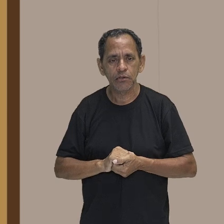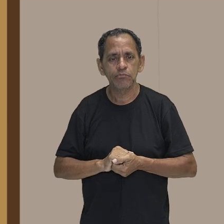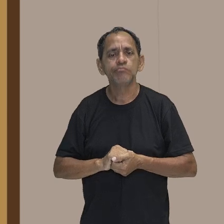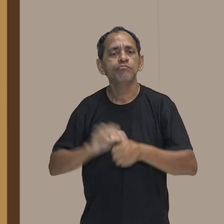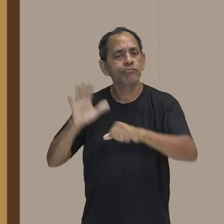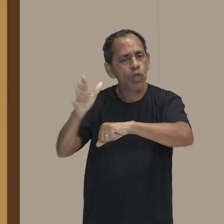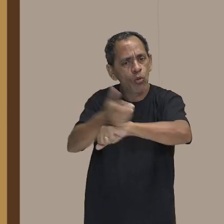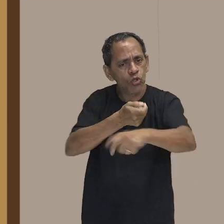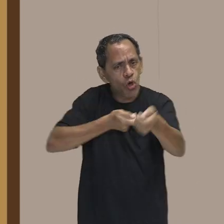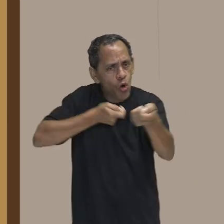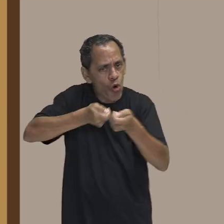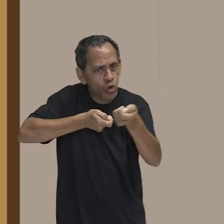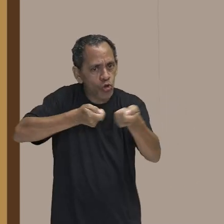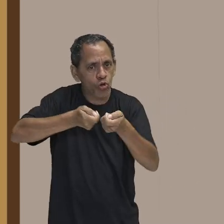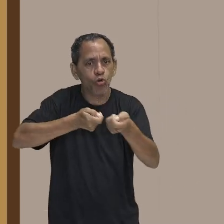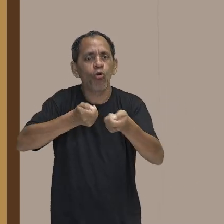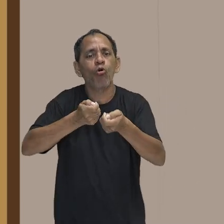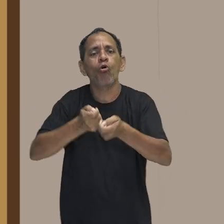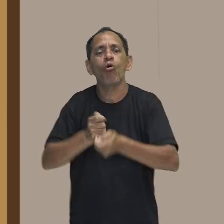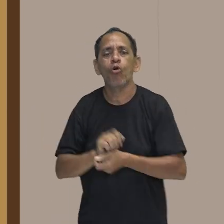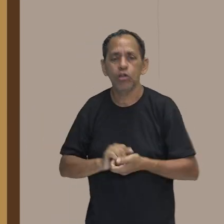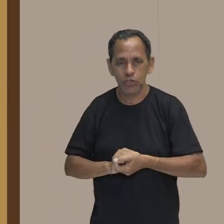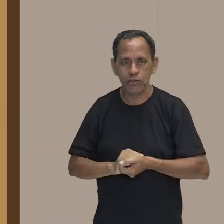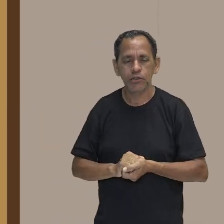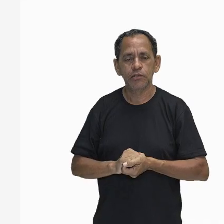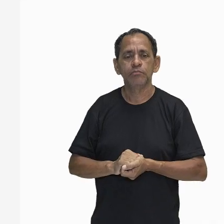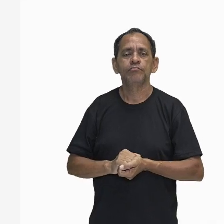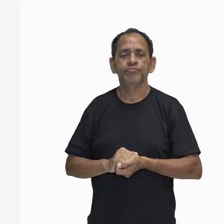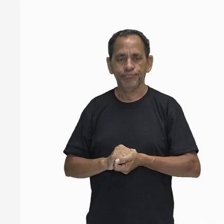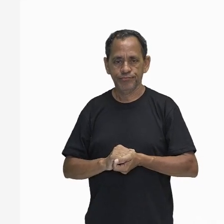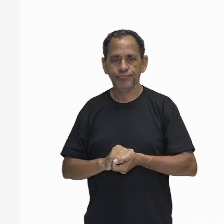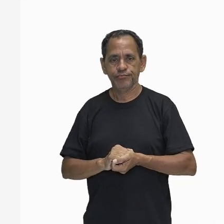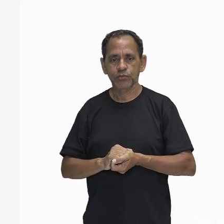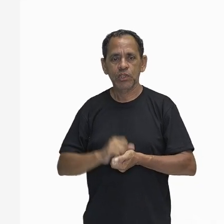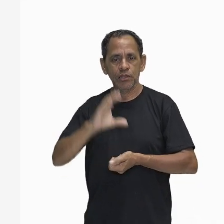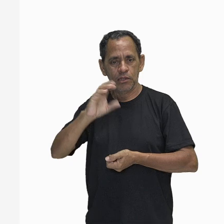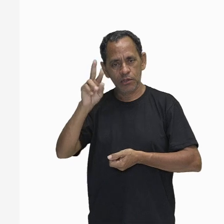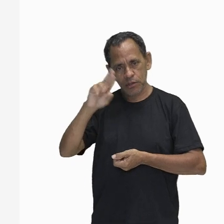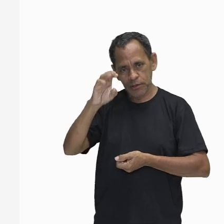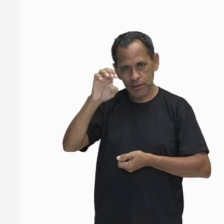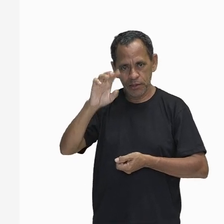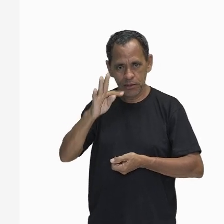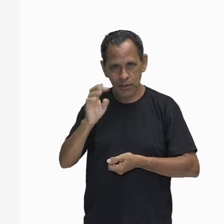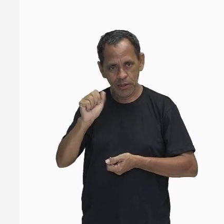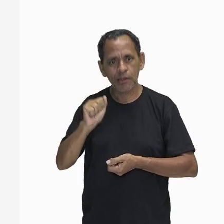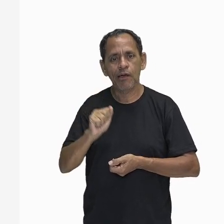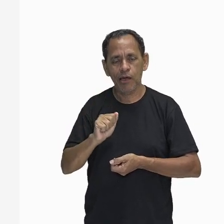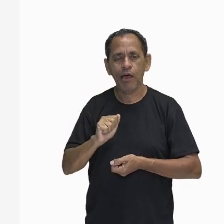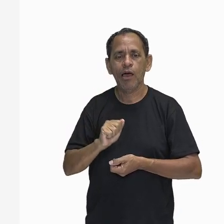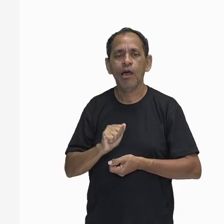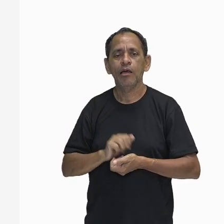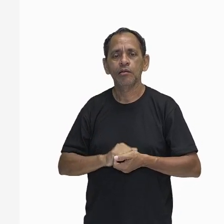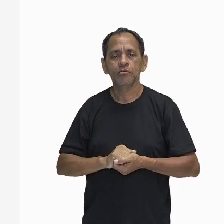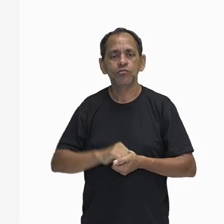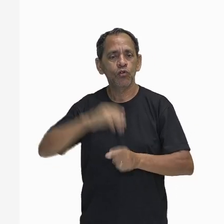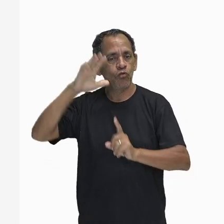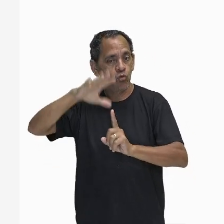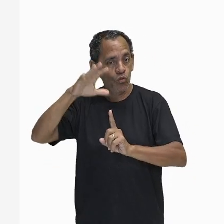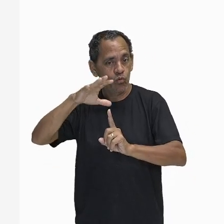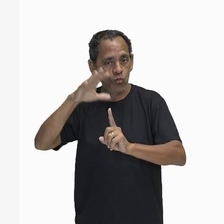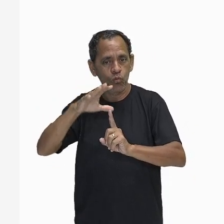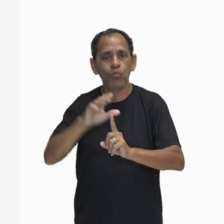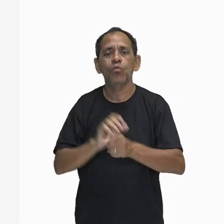o território onde hoje é a Grécia. Beleza, galerinha? Vamos ao texto. Vamos lá, gente. Vamos conhecer, então,